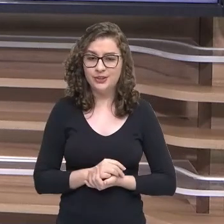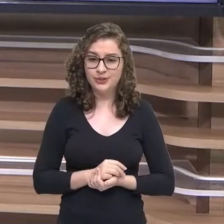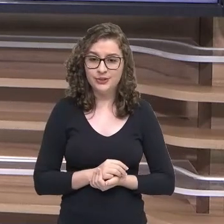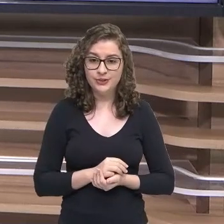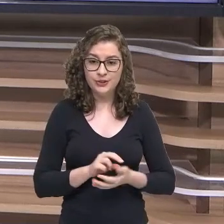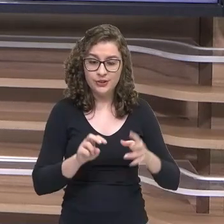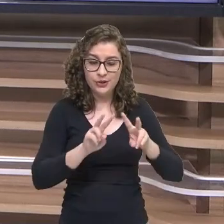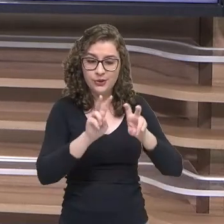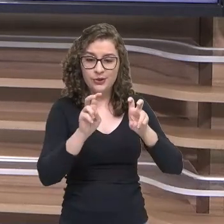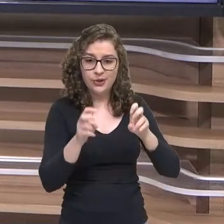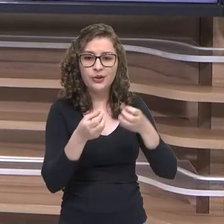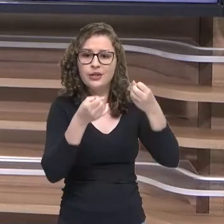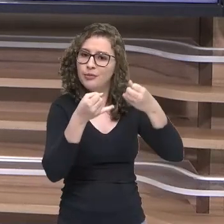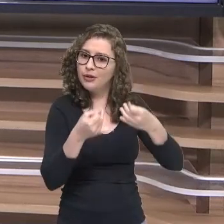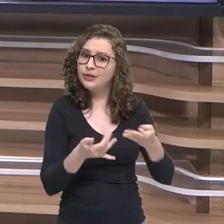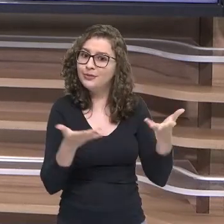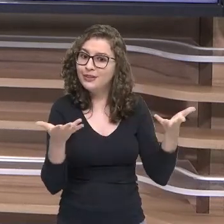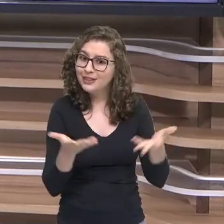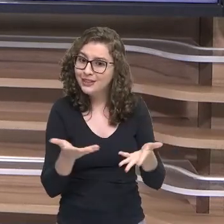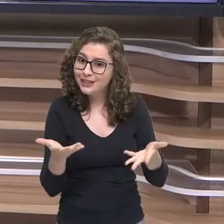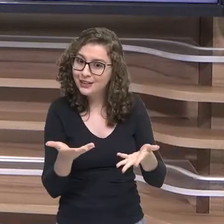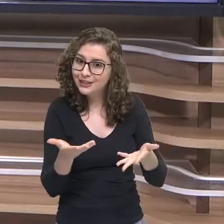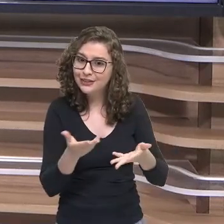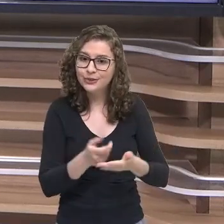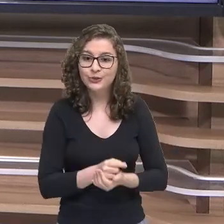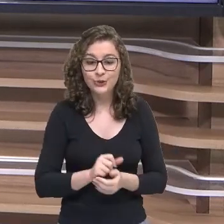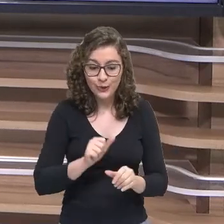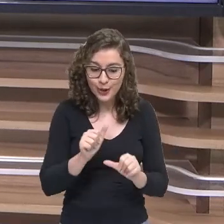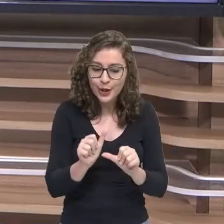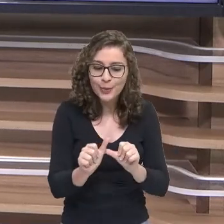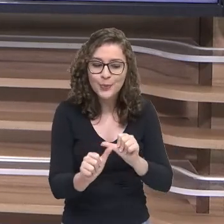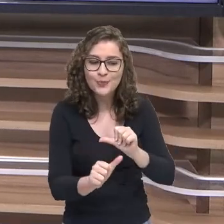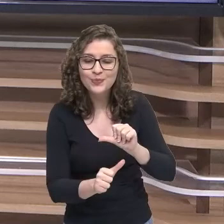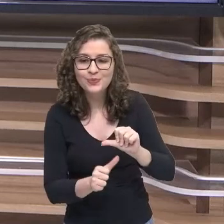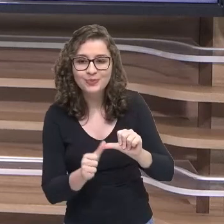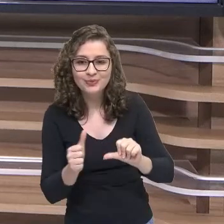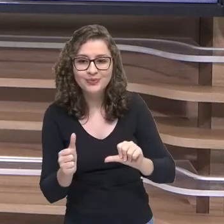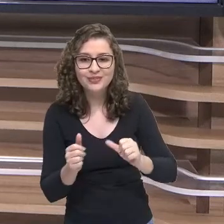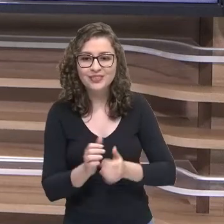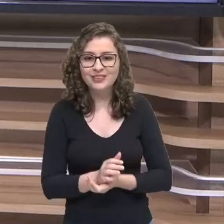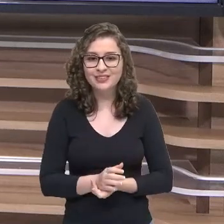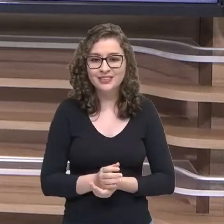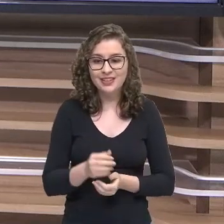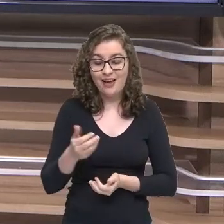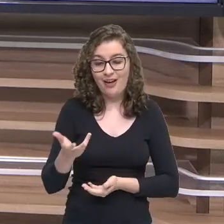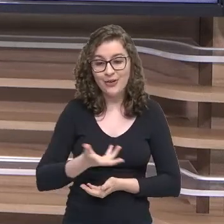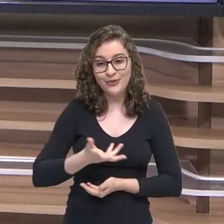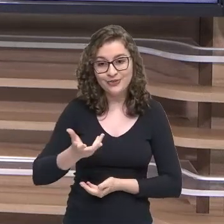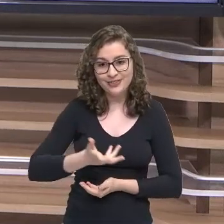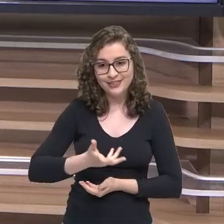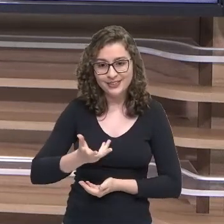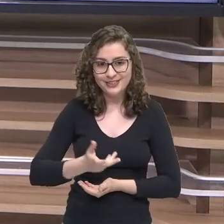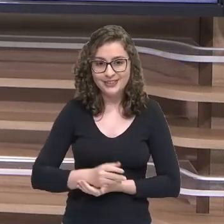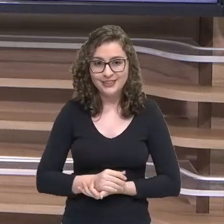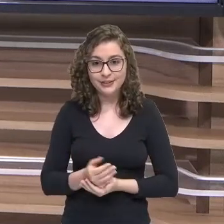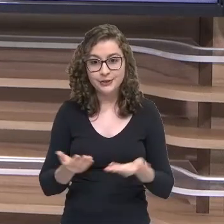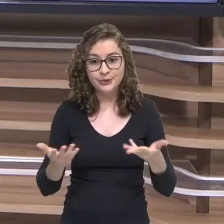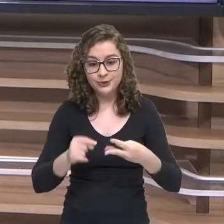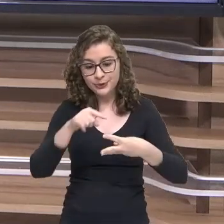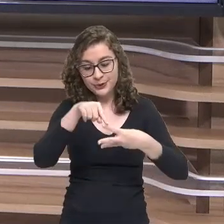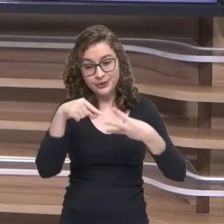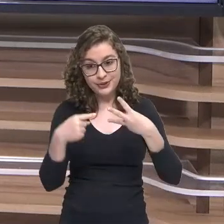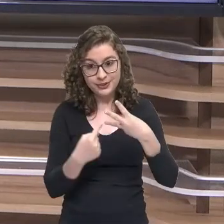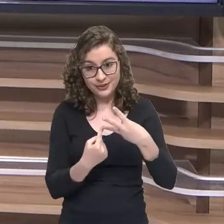os fatores que podem alterar, influenciar a velocidade das reações, né? Na aula de hoje eu